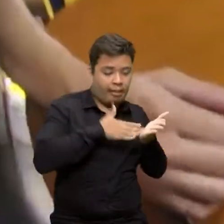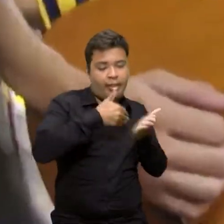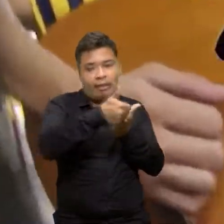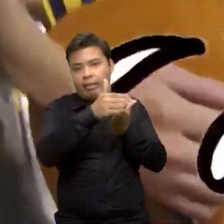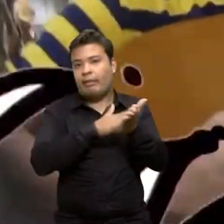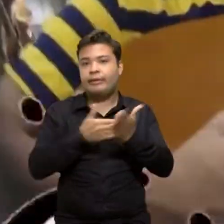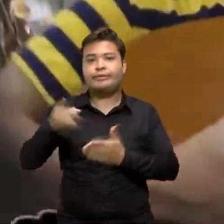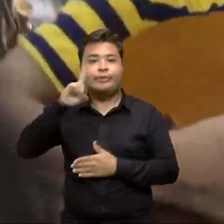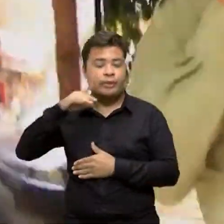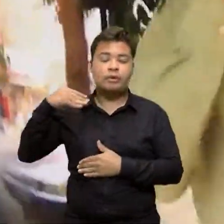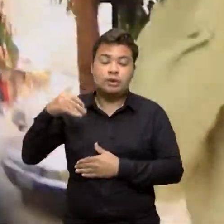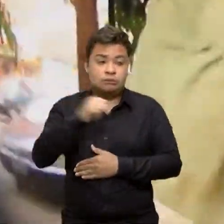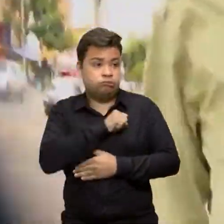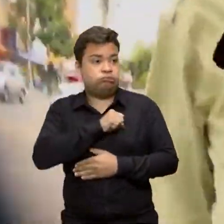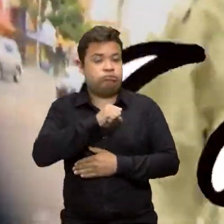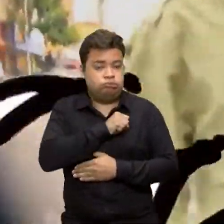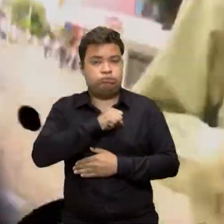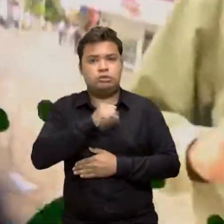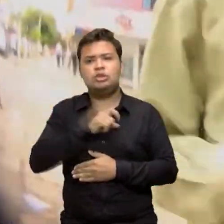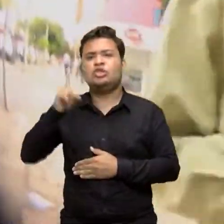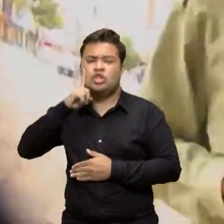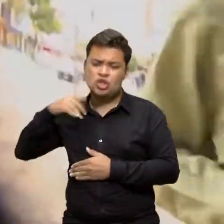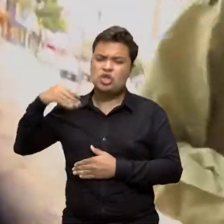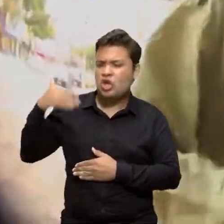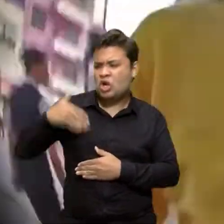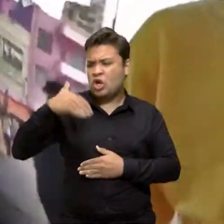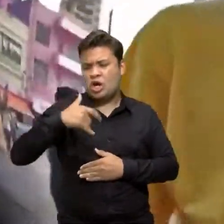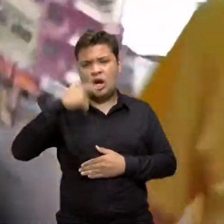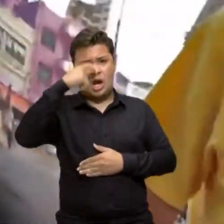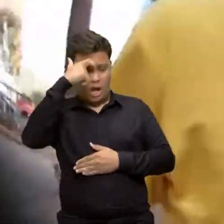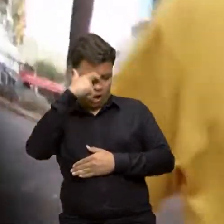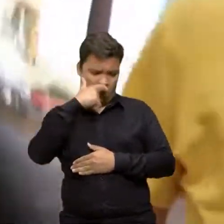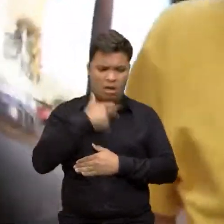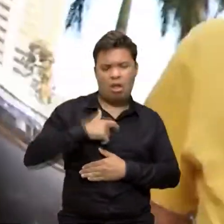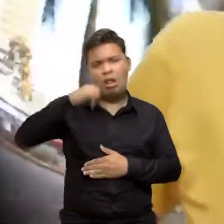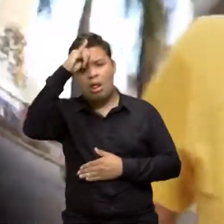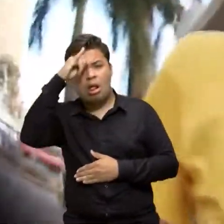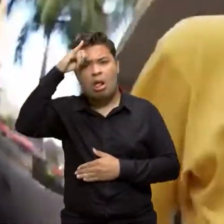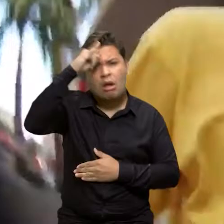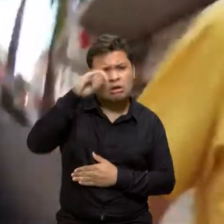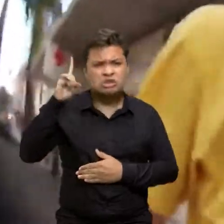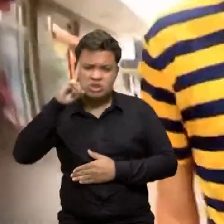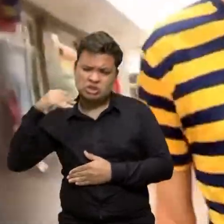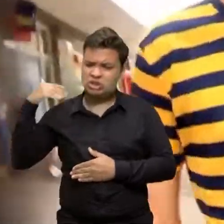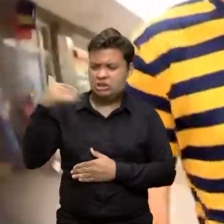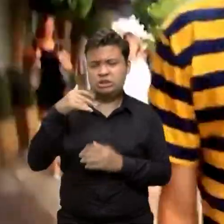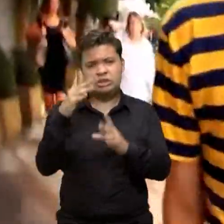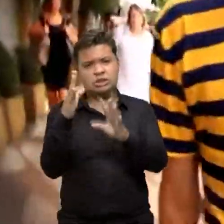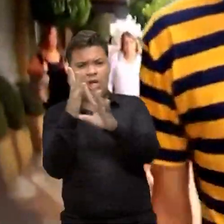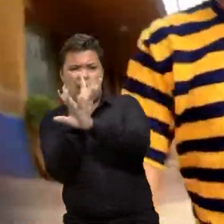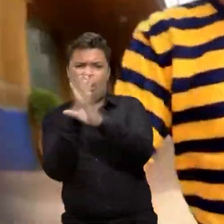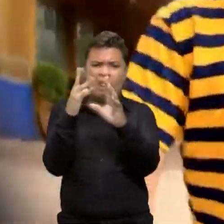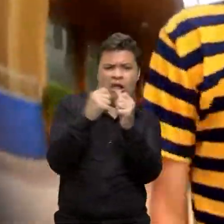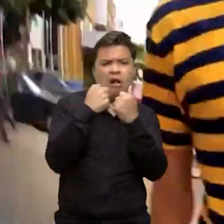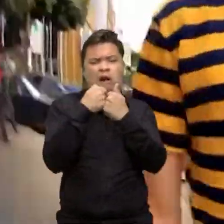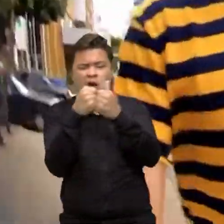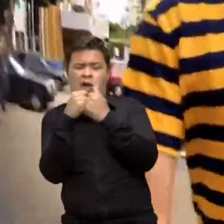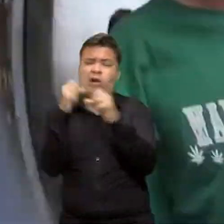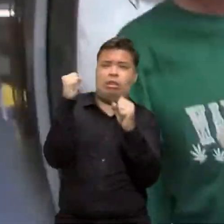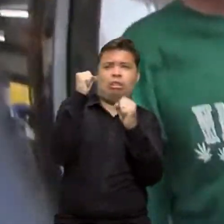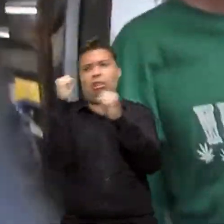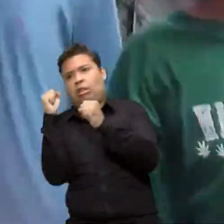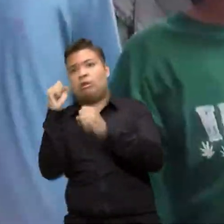dia bate o coração. Todo dia eu sou um povão. Todo dia espremido no busão. Todo dia eu não digo